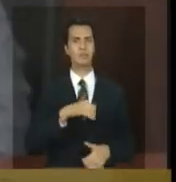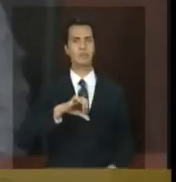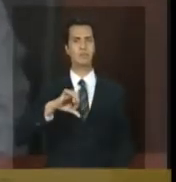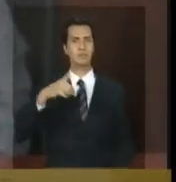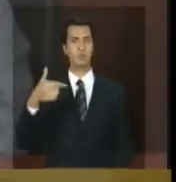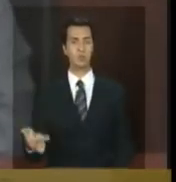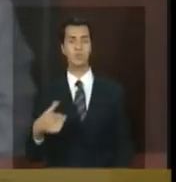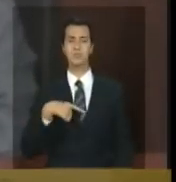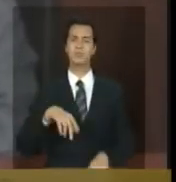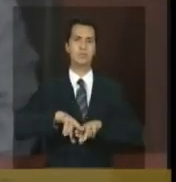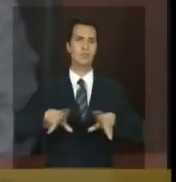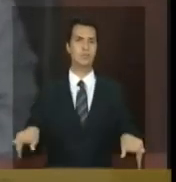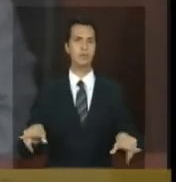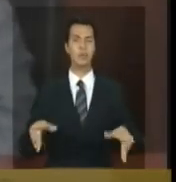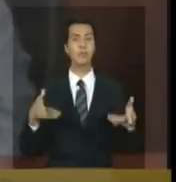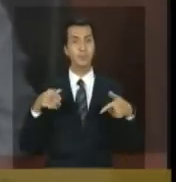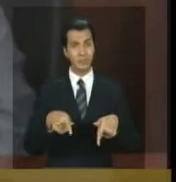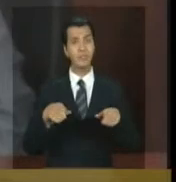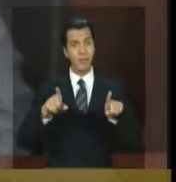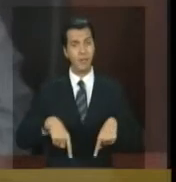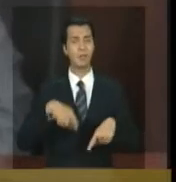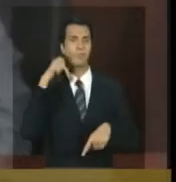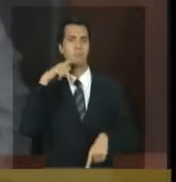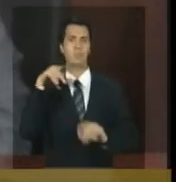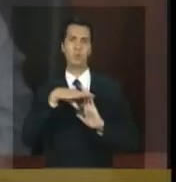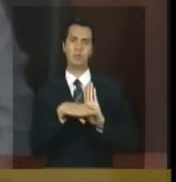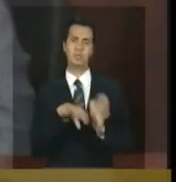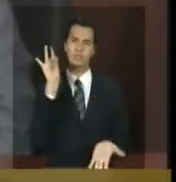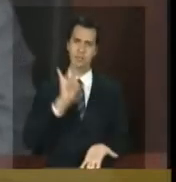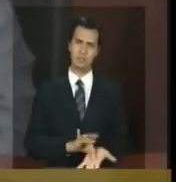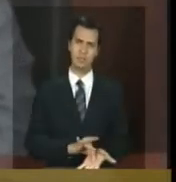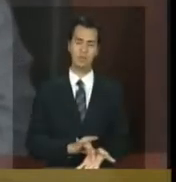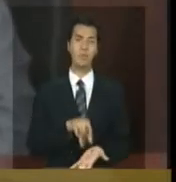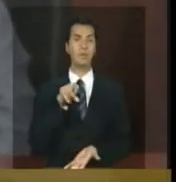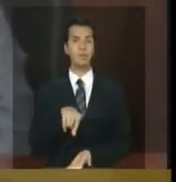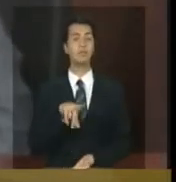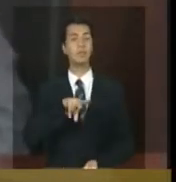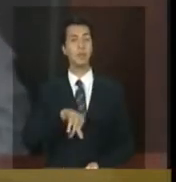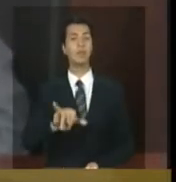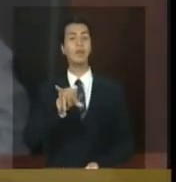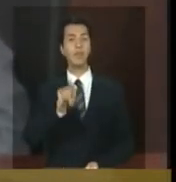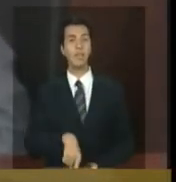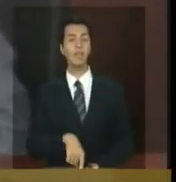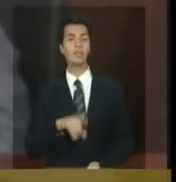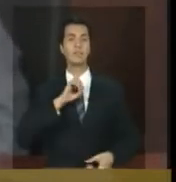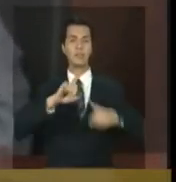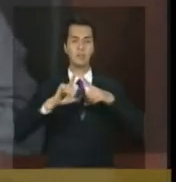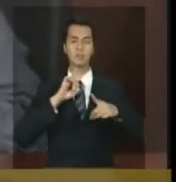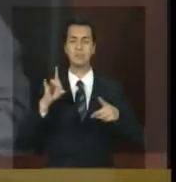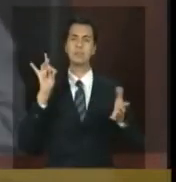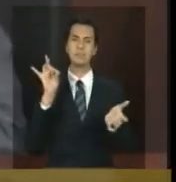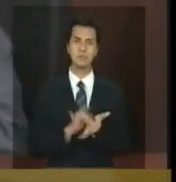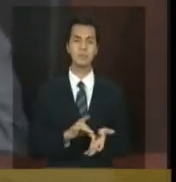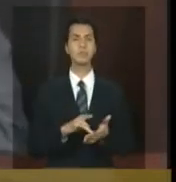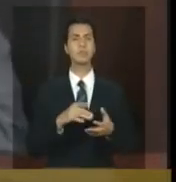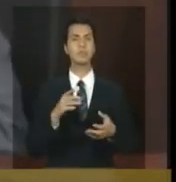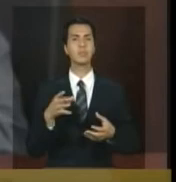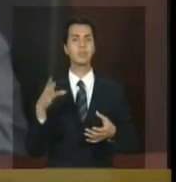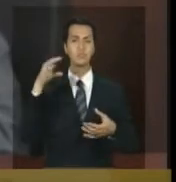é fazer política, isso é, na realidade, consolidar uma visão de debate e de construção